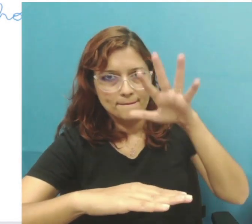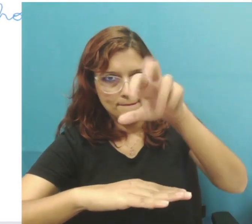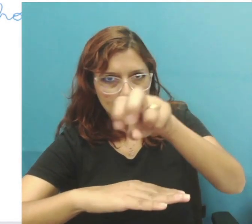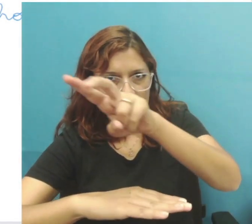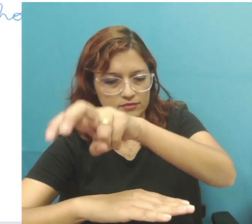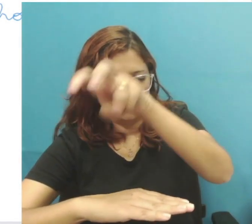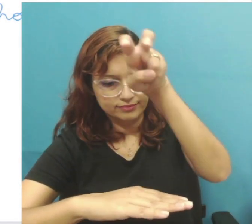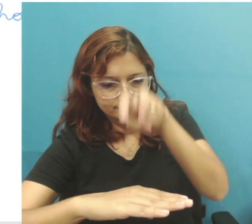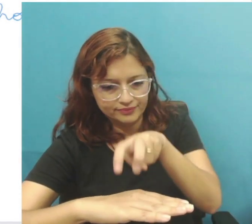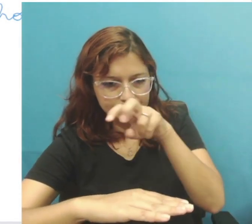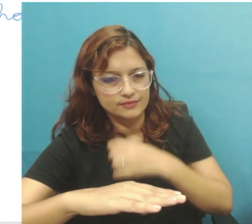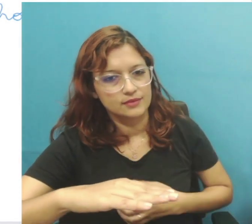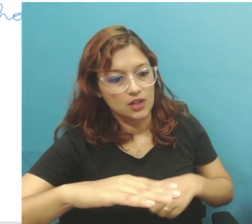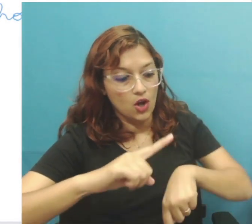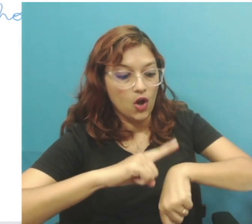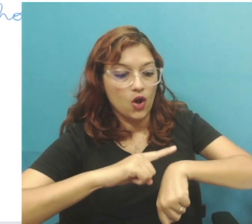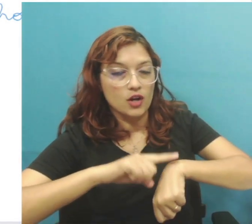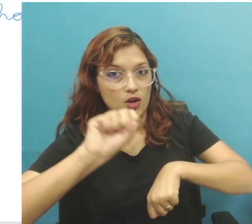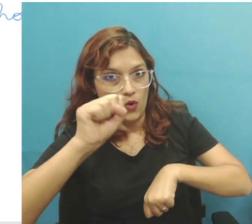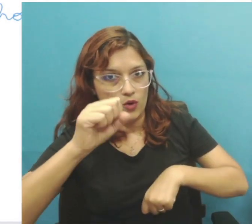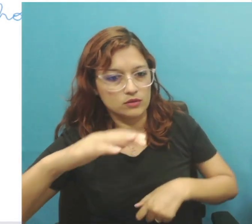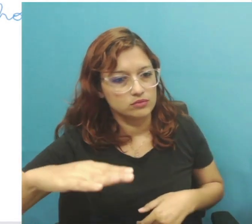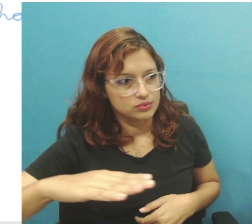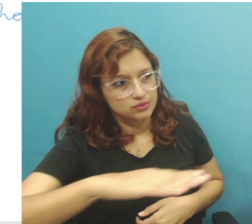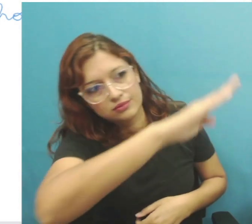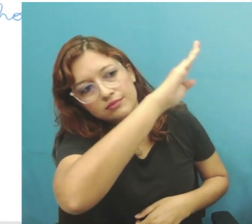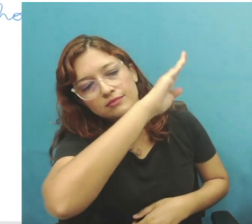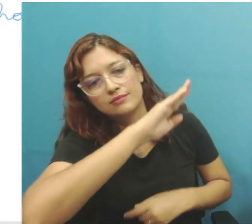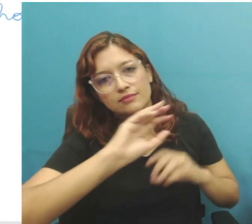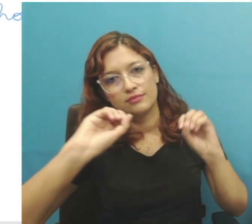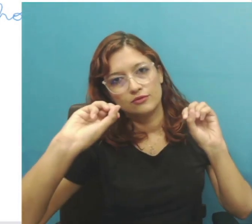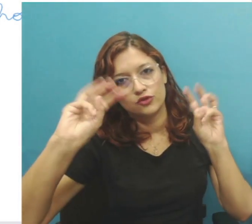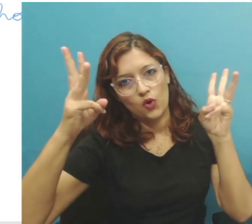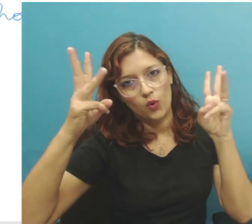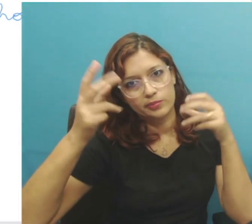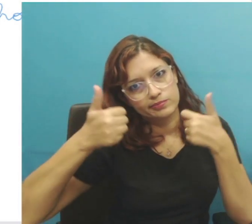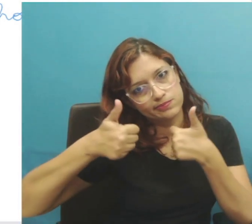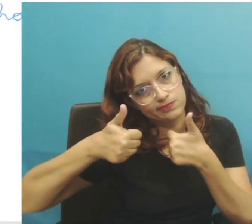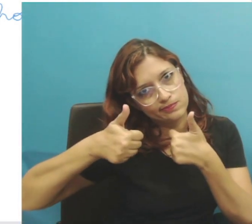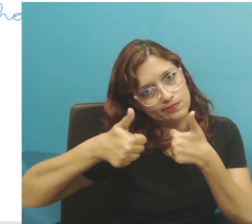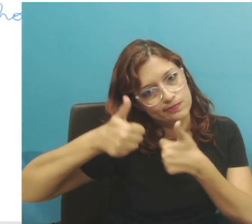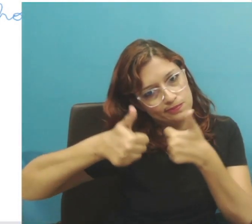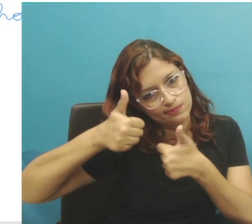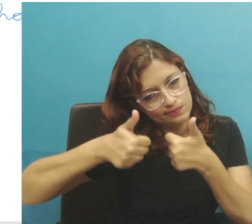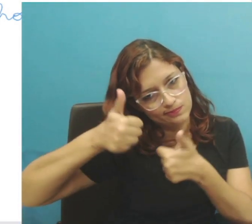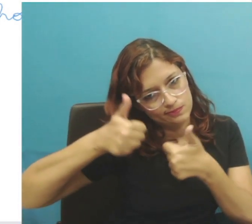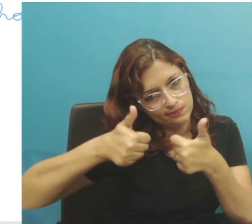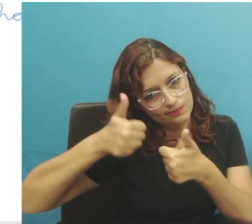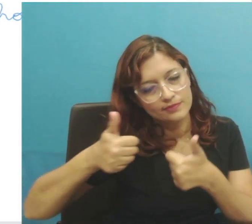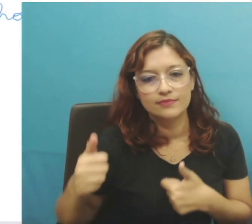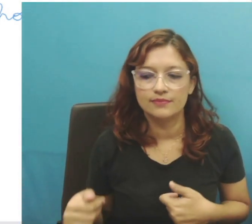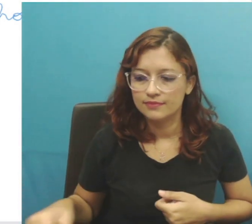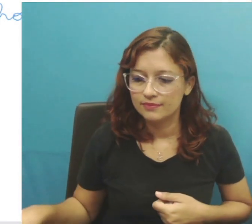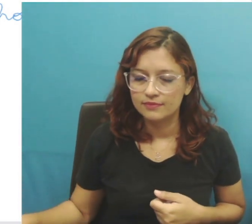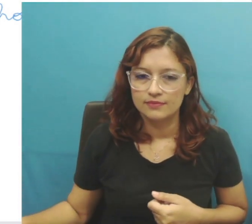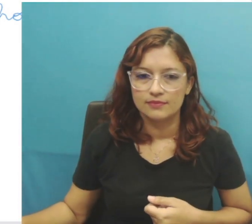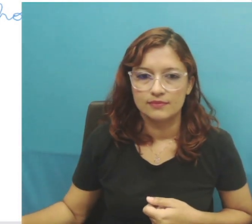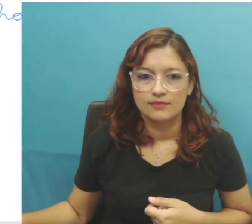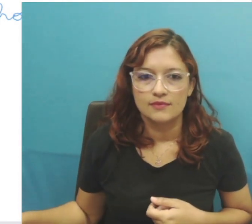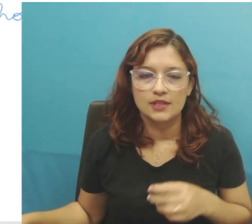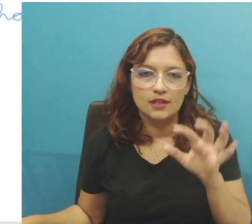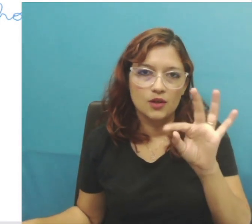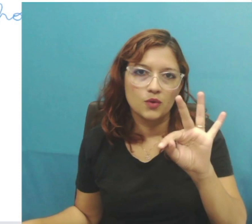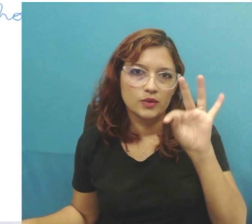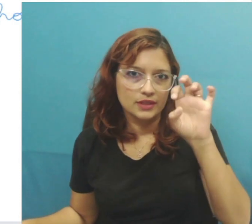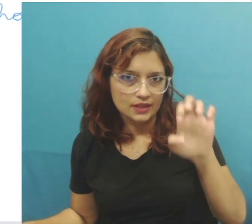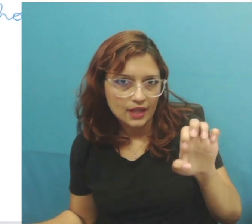Eu vou lá de carro, pego você às 8 horas e a gente vai pro show, certo?